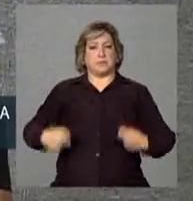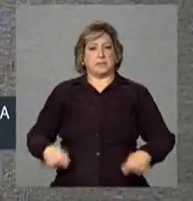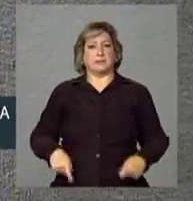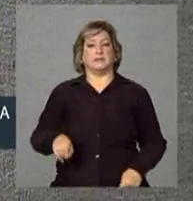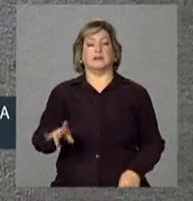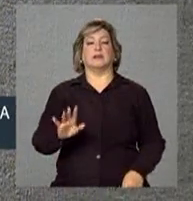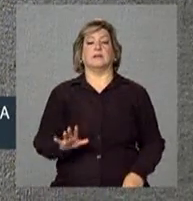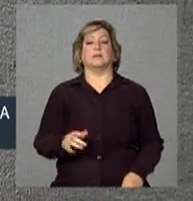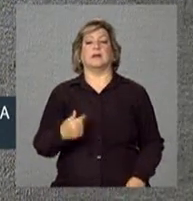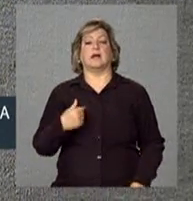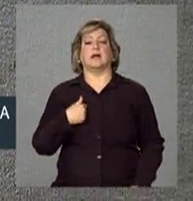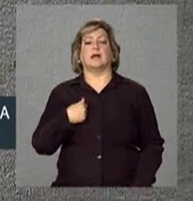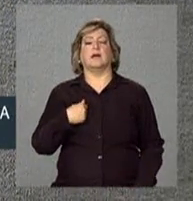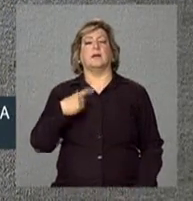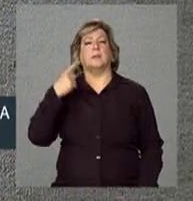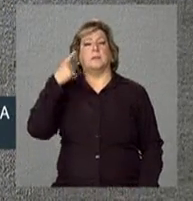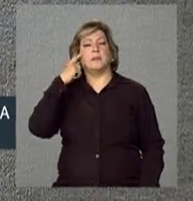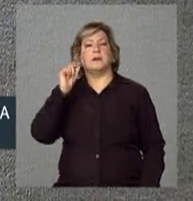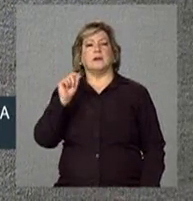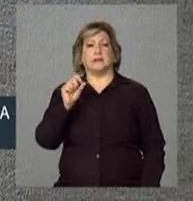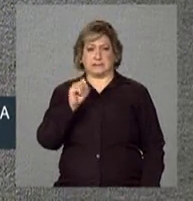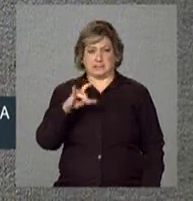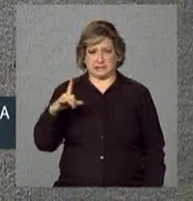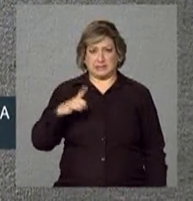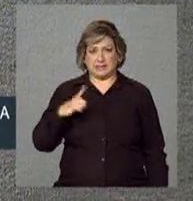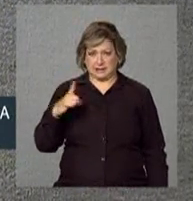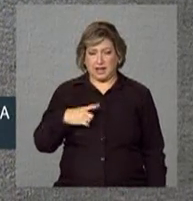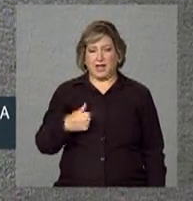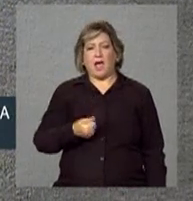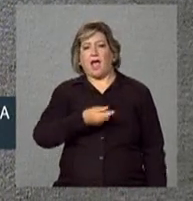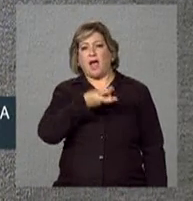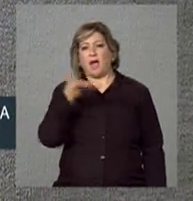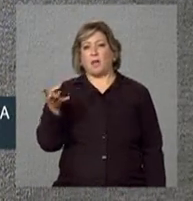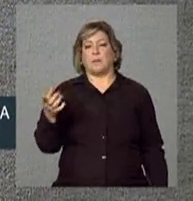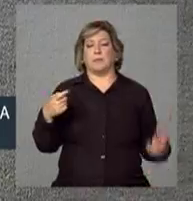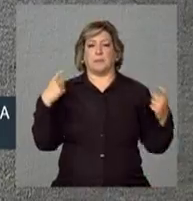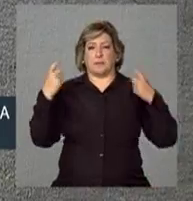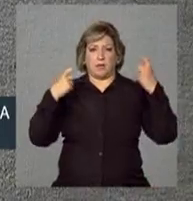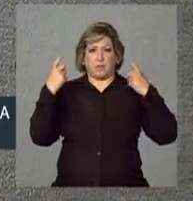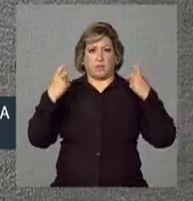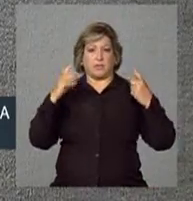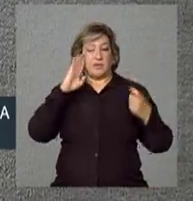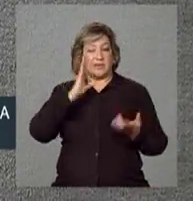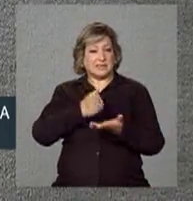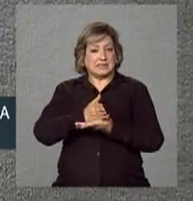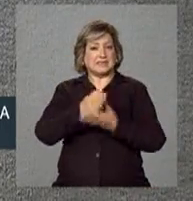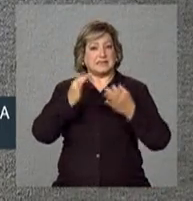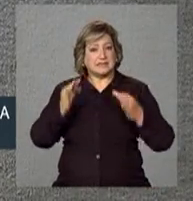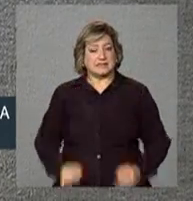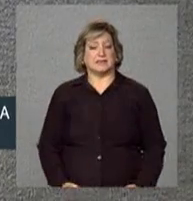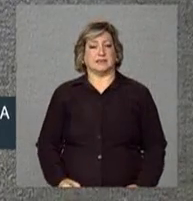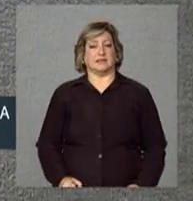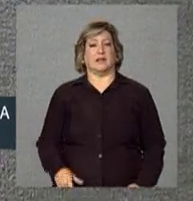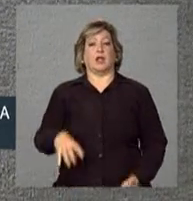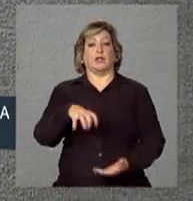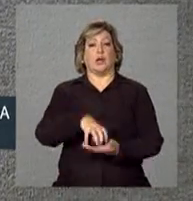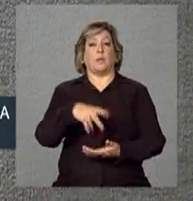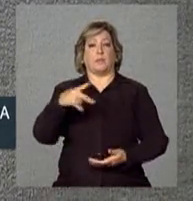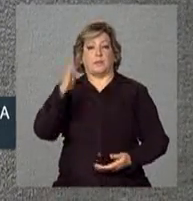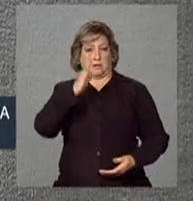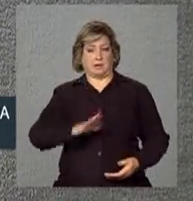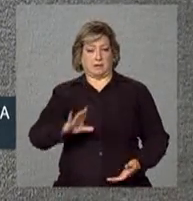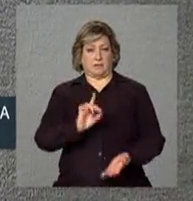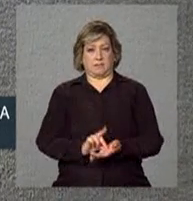eu me pergunto se existe uma preocupação objetiva, concreta, da Comissão Nacional